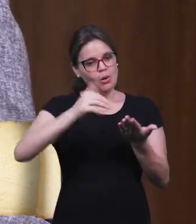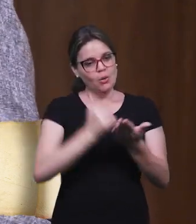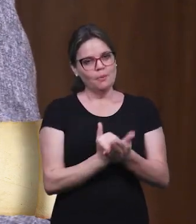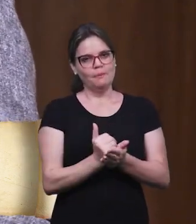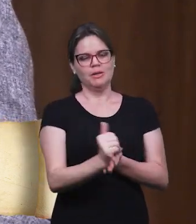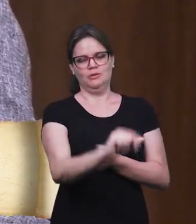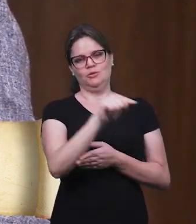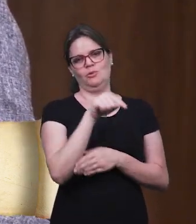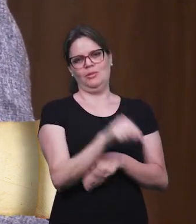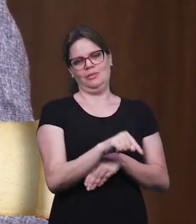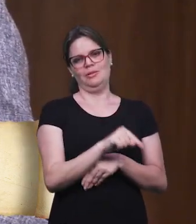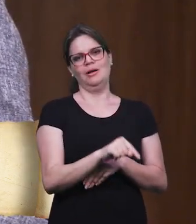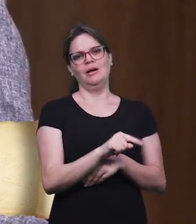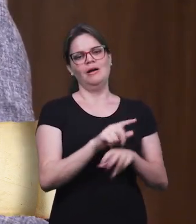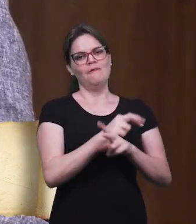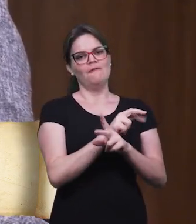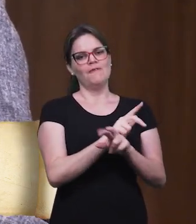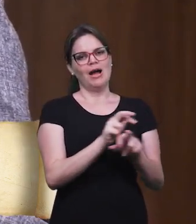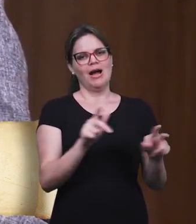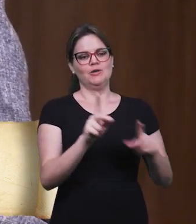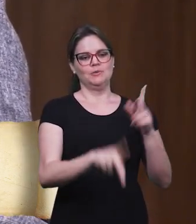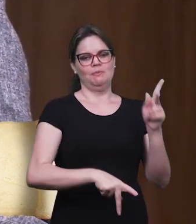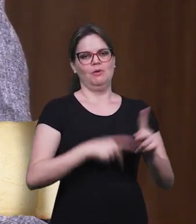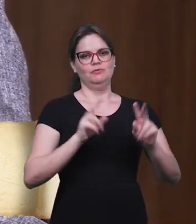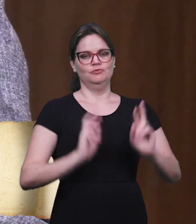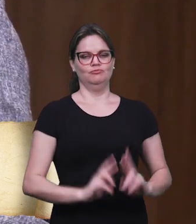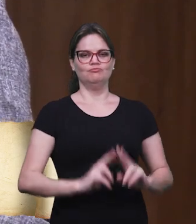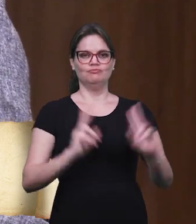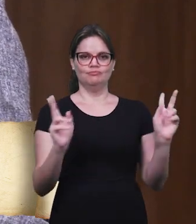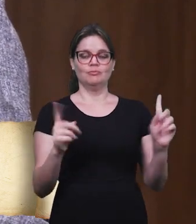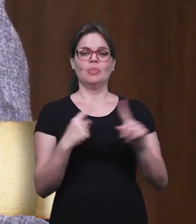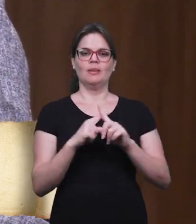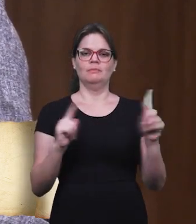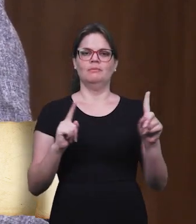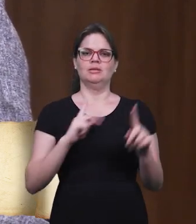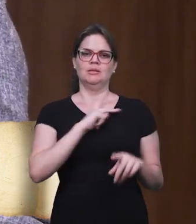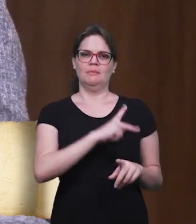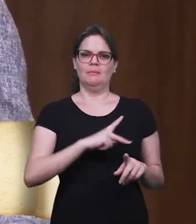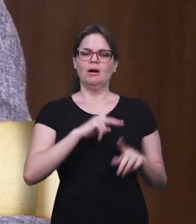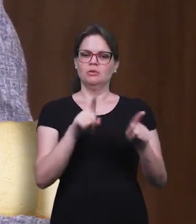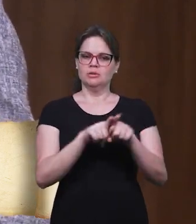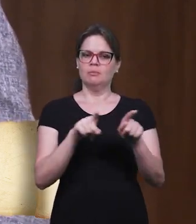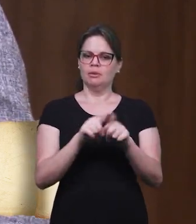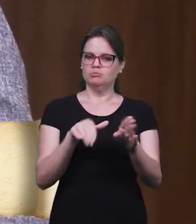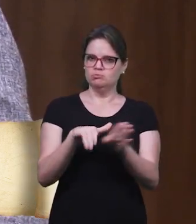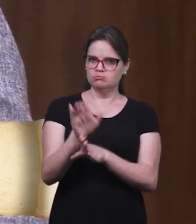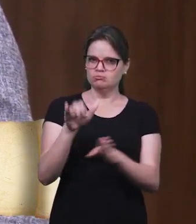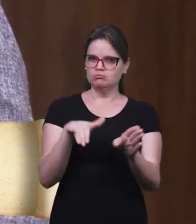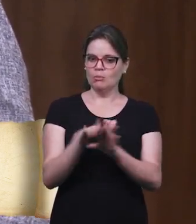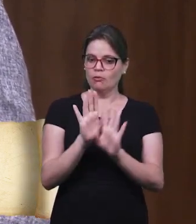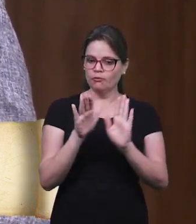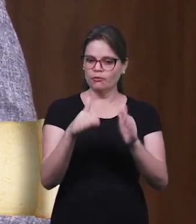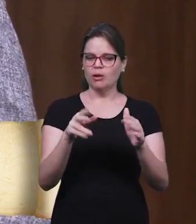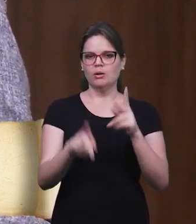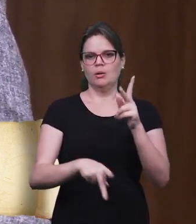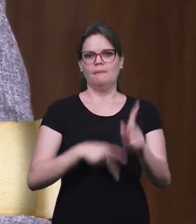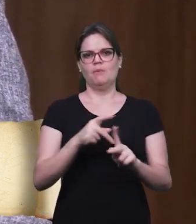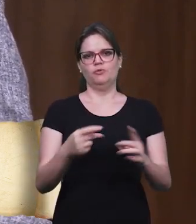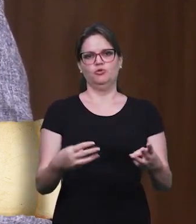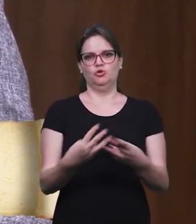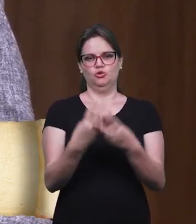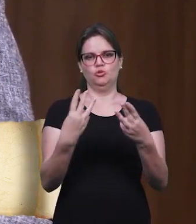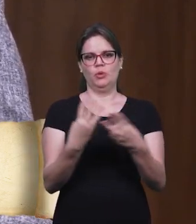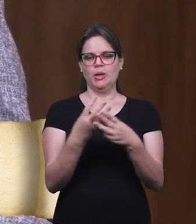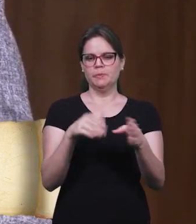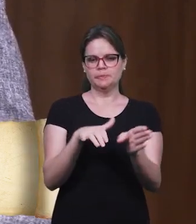viver esta fé verdadeira através de Jesus Cristo. Essa carta aos Gálatas, nós